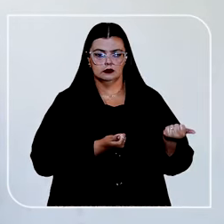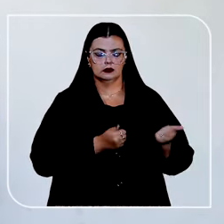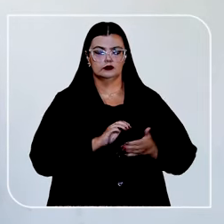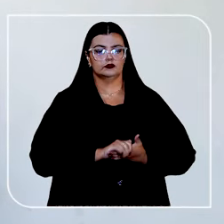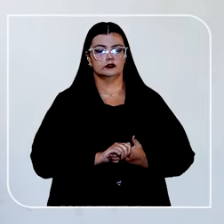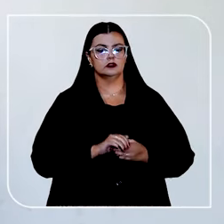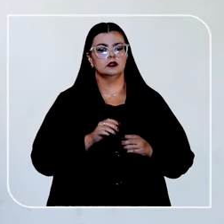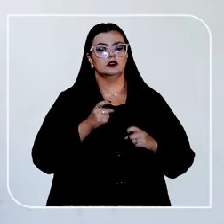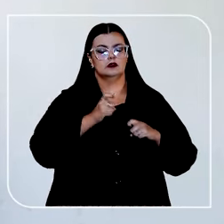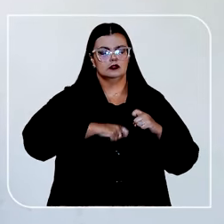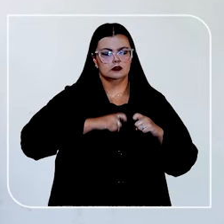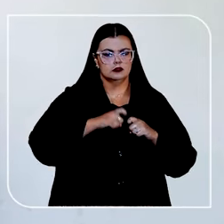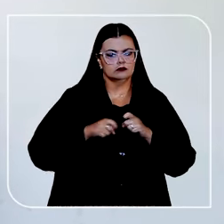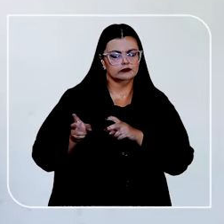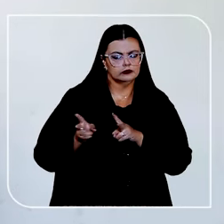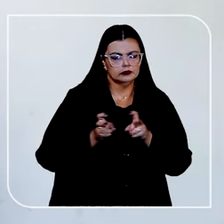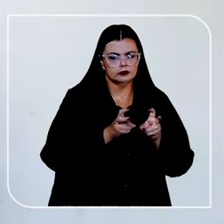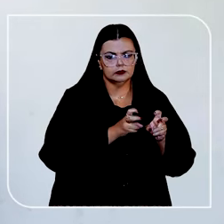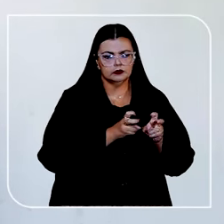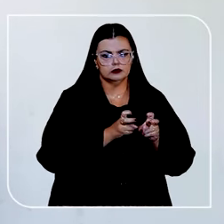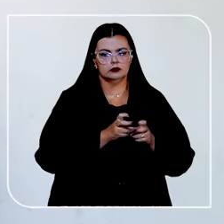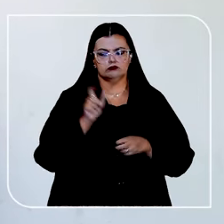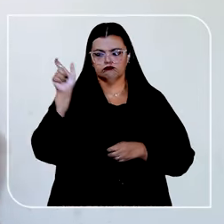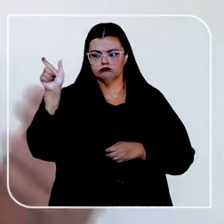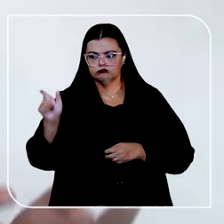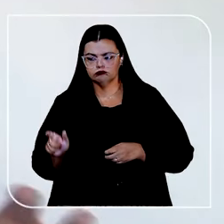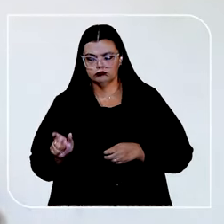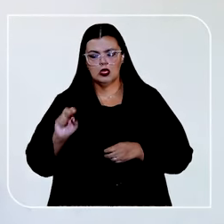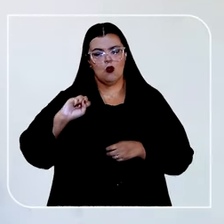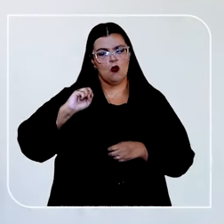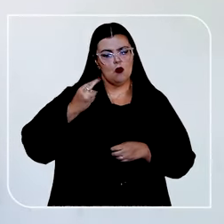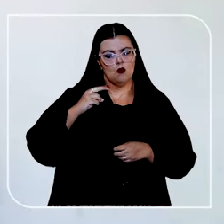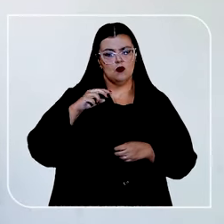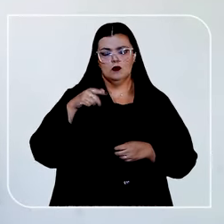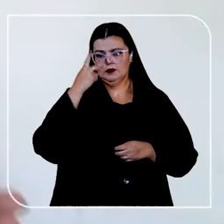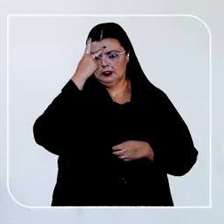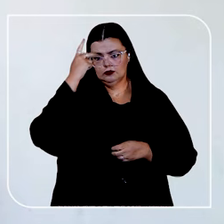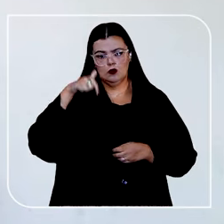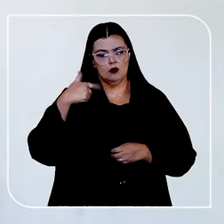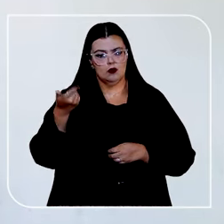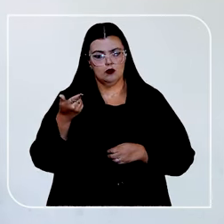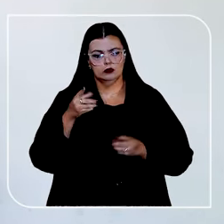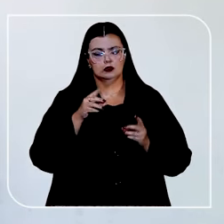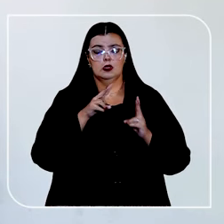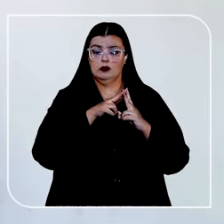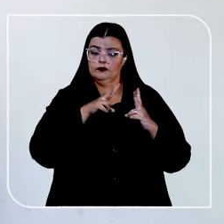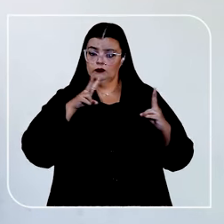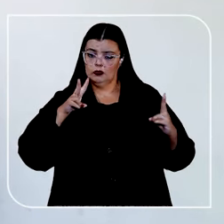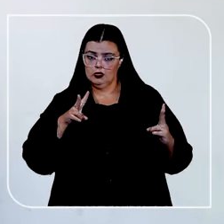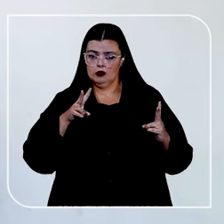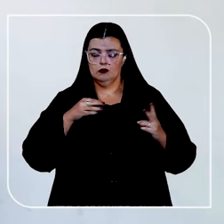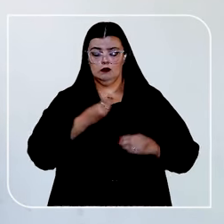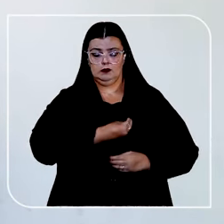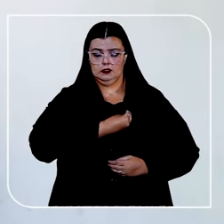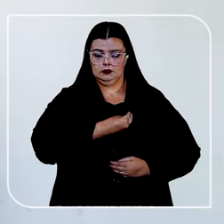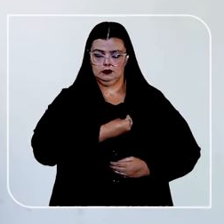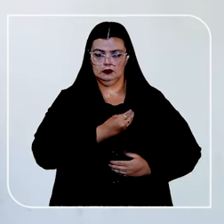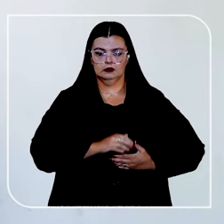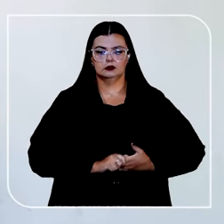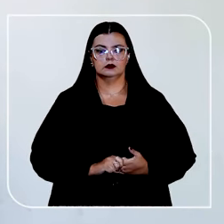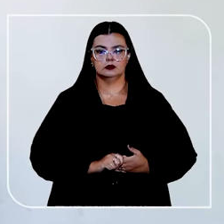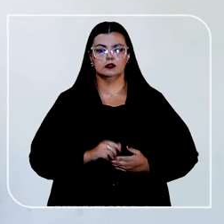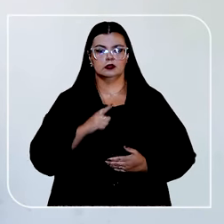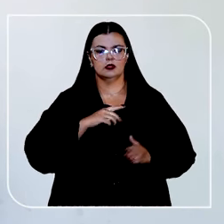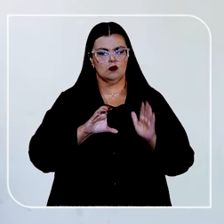sexuais visando a exploração sexual do agente ou de terceiro seja presencialmente ou por meio eletrônico O